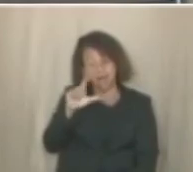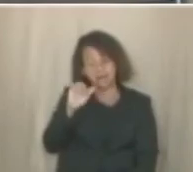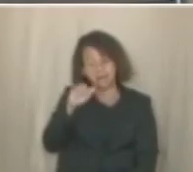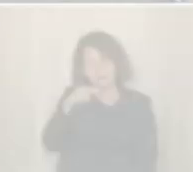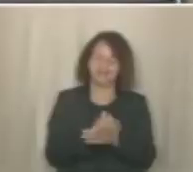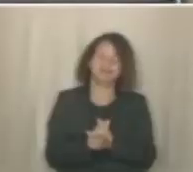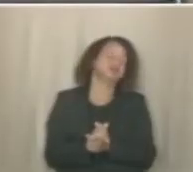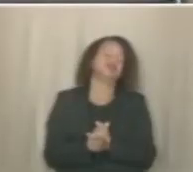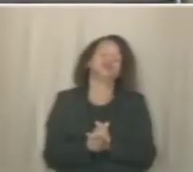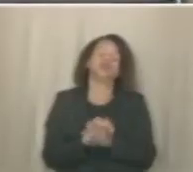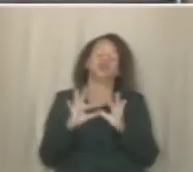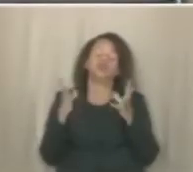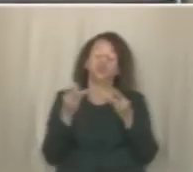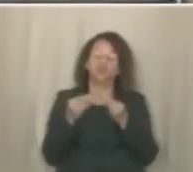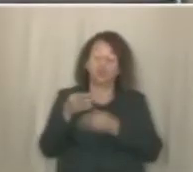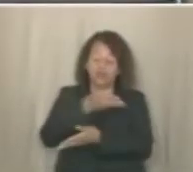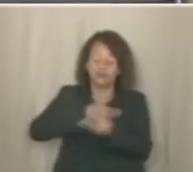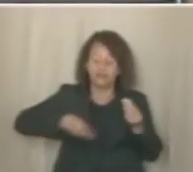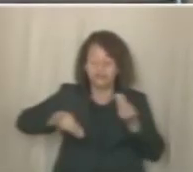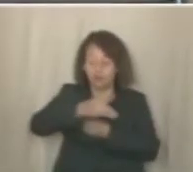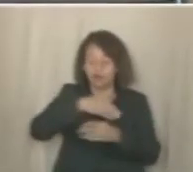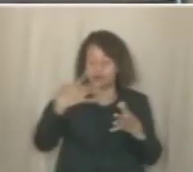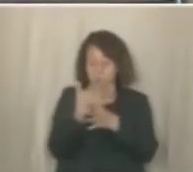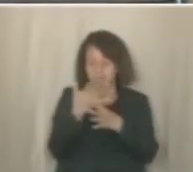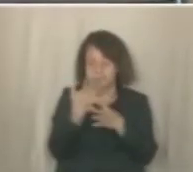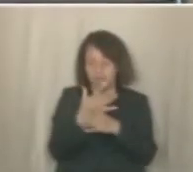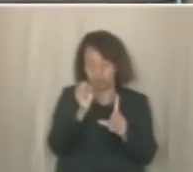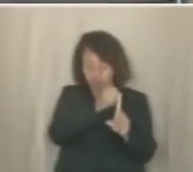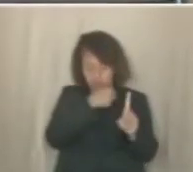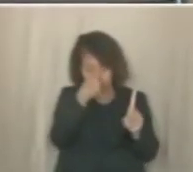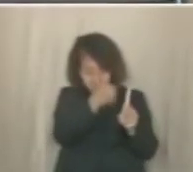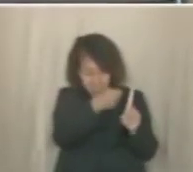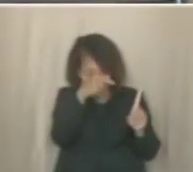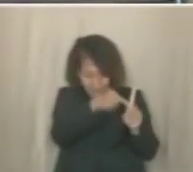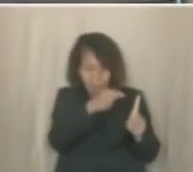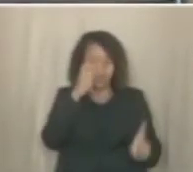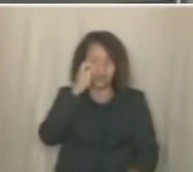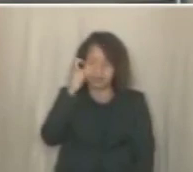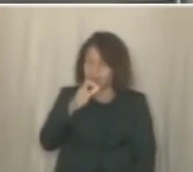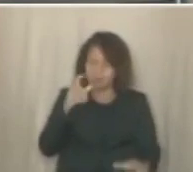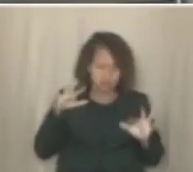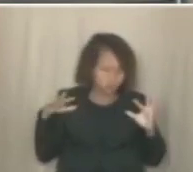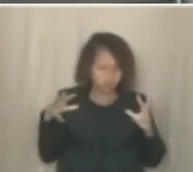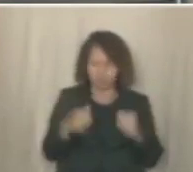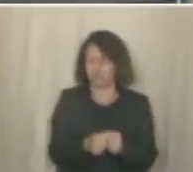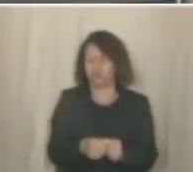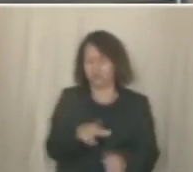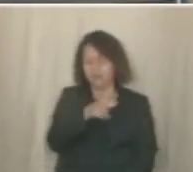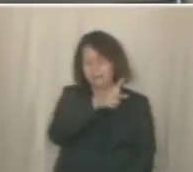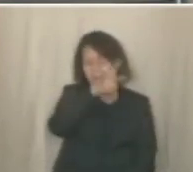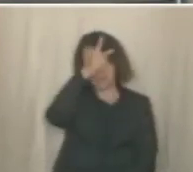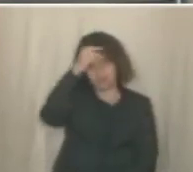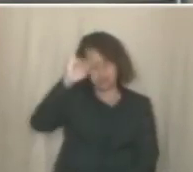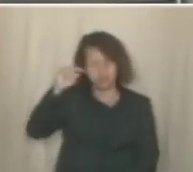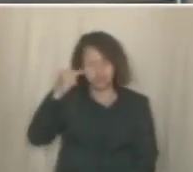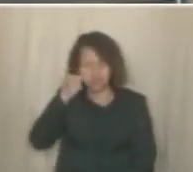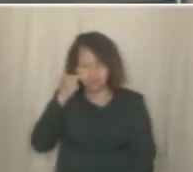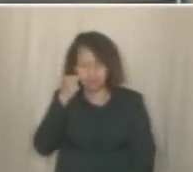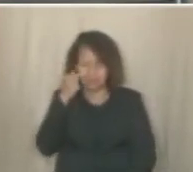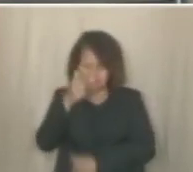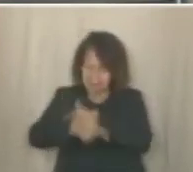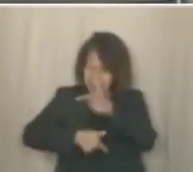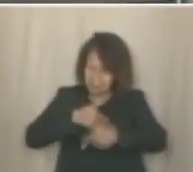Imperatriz. Tudo que envolve a cidade, acerca do social, interessa a todos. O prefeito João Campos tem feito um